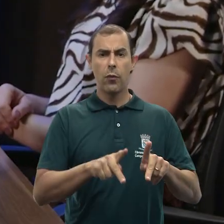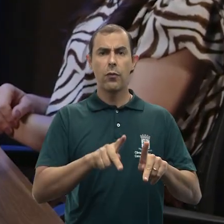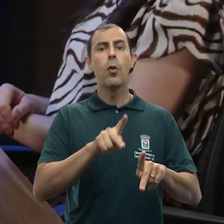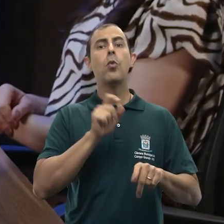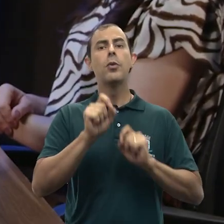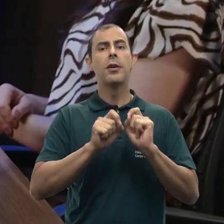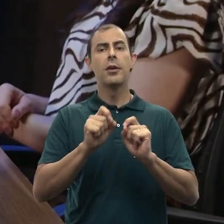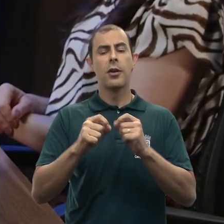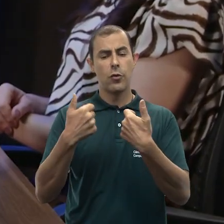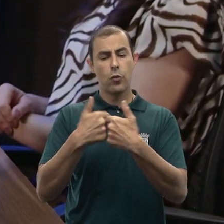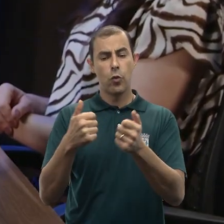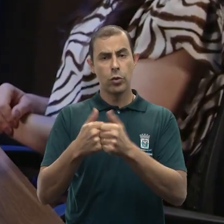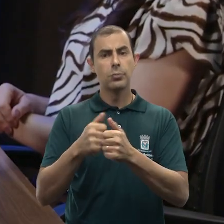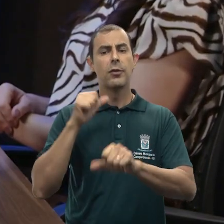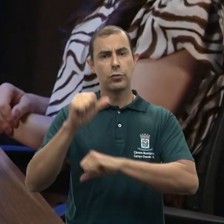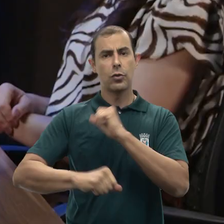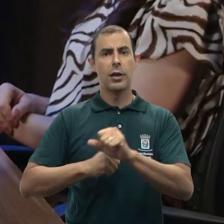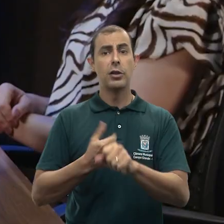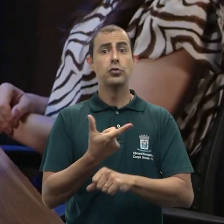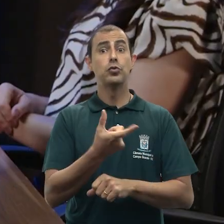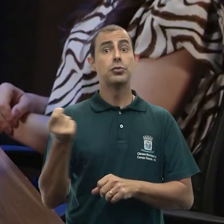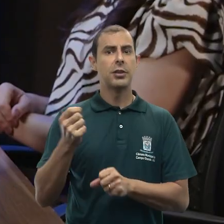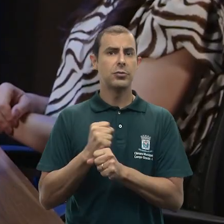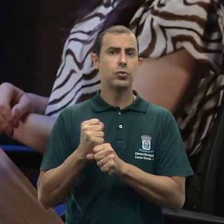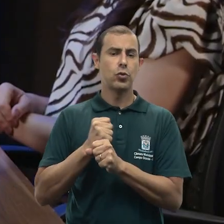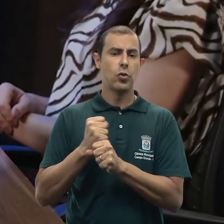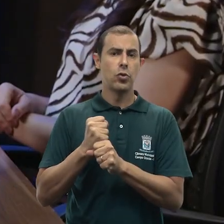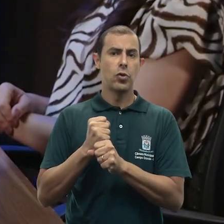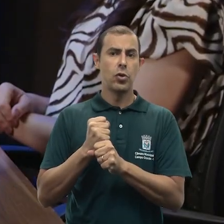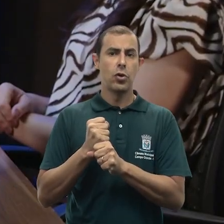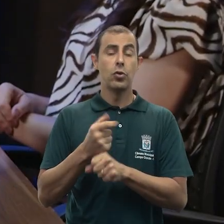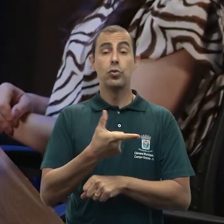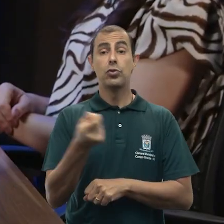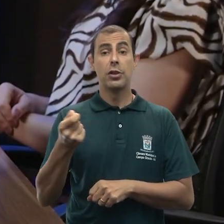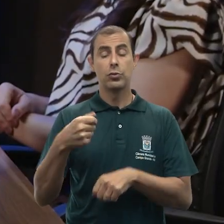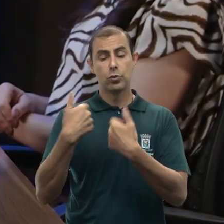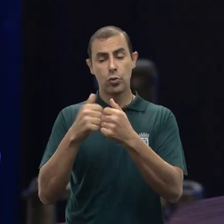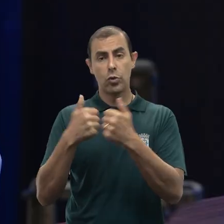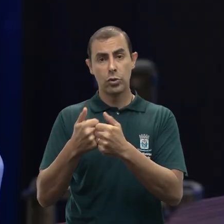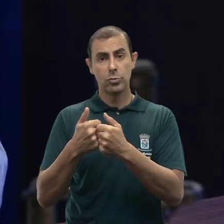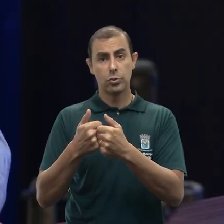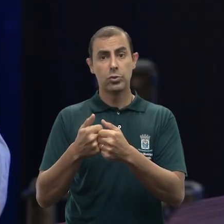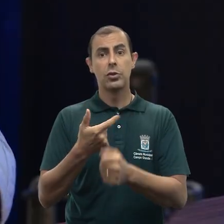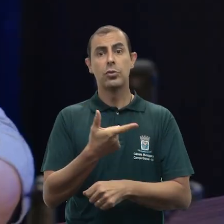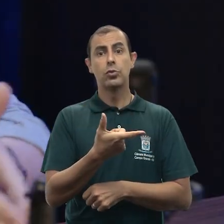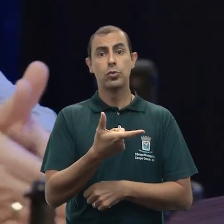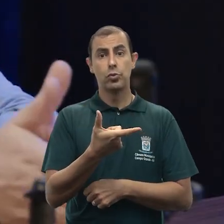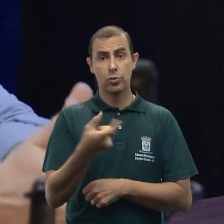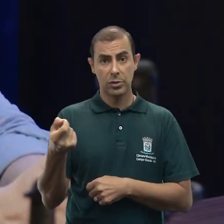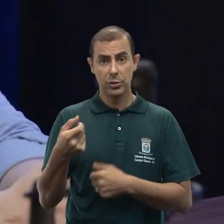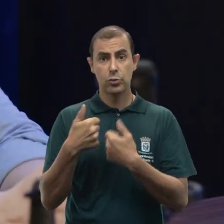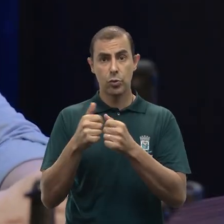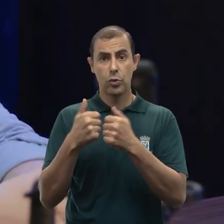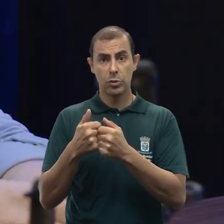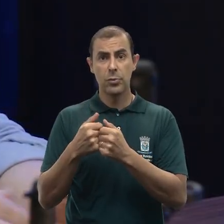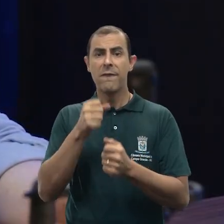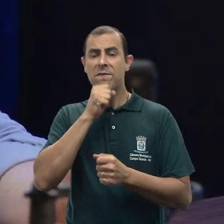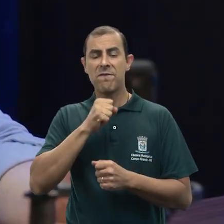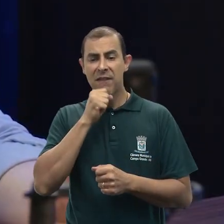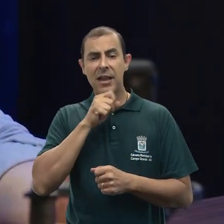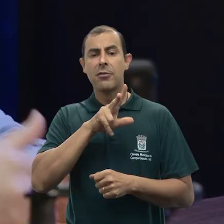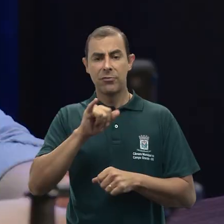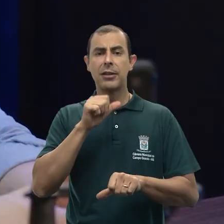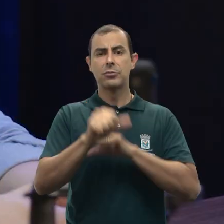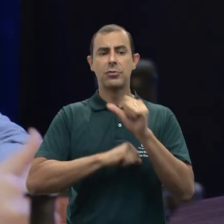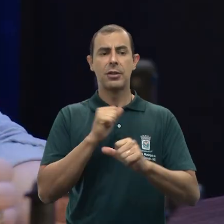troca desses 200 ônibus sucateados que estão rodando para ônibus novos. Ônibus novos como? Com ar-condicionado,